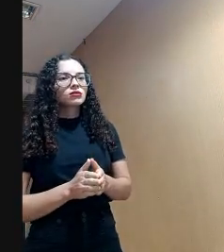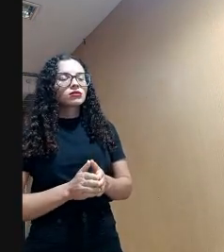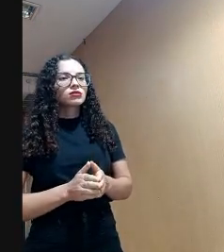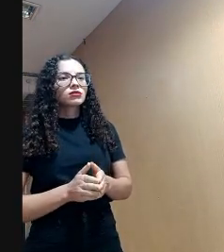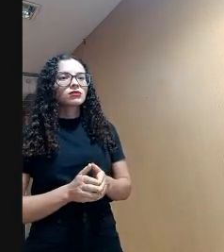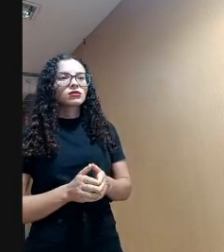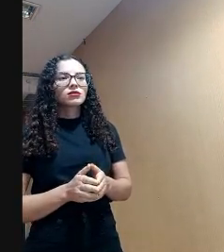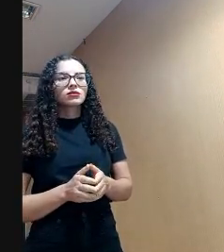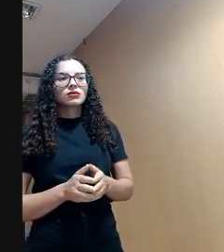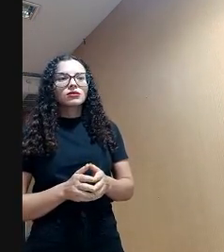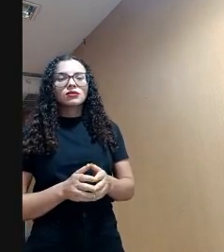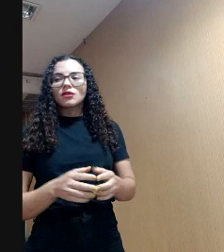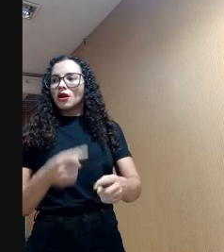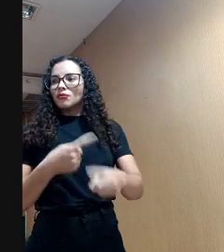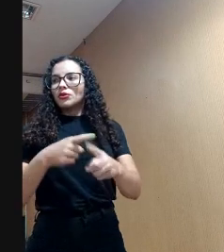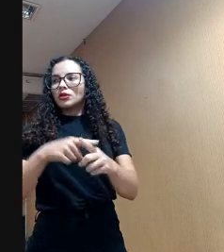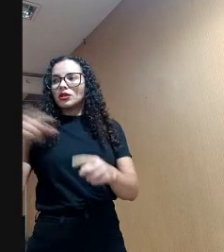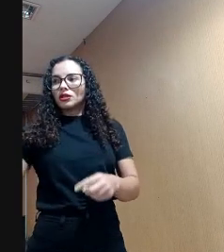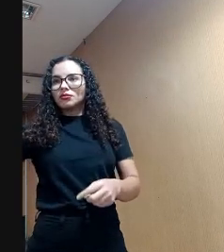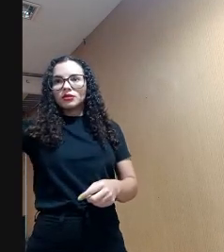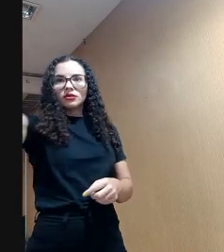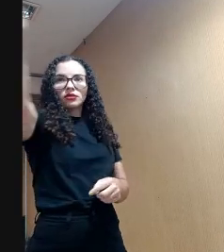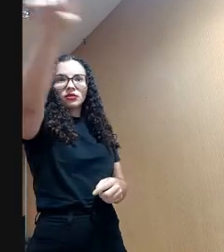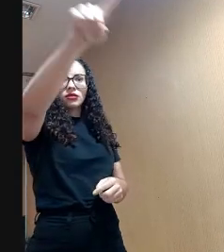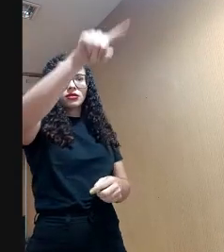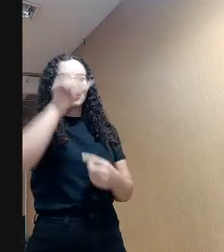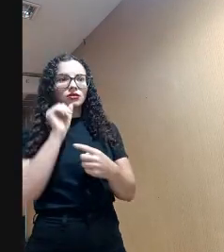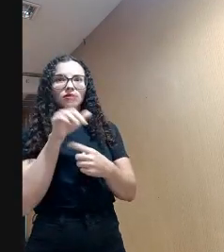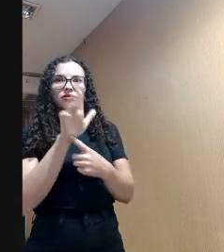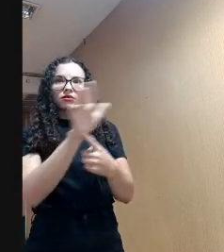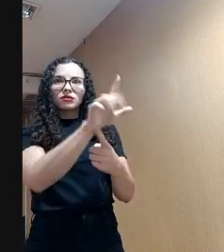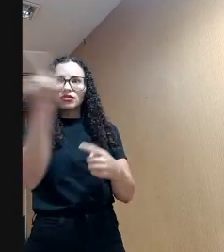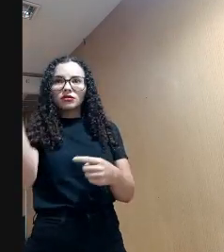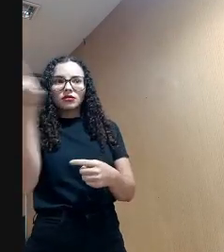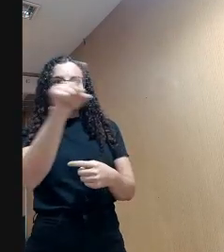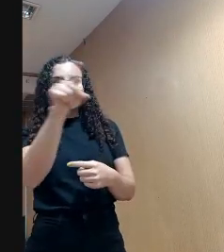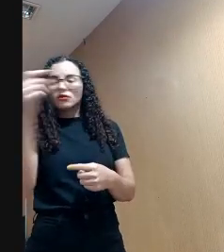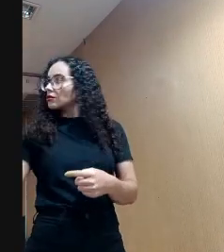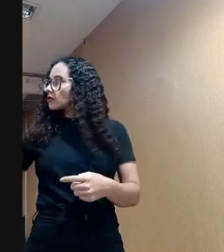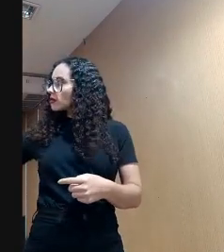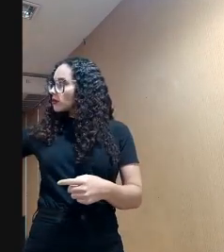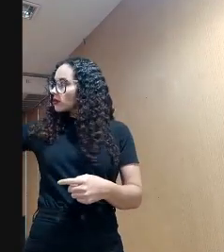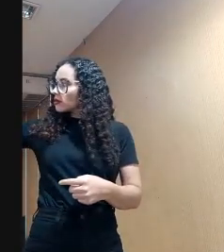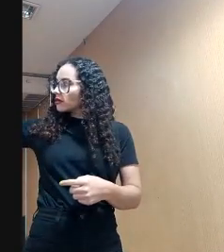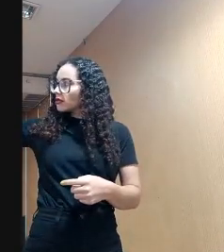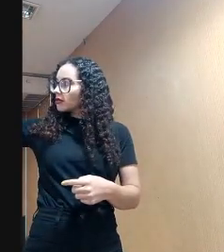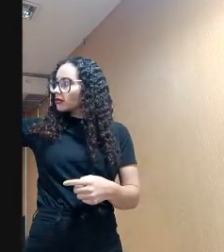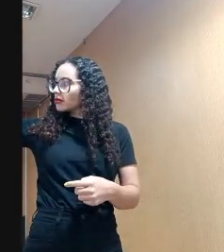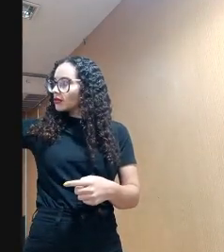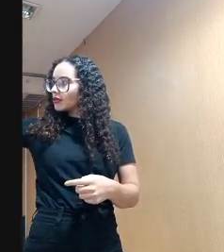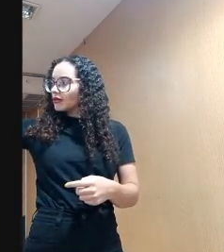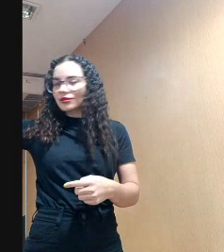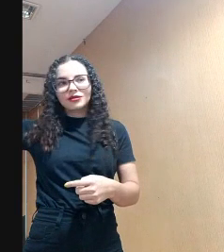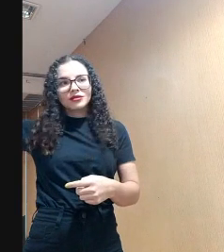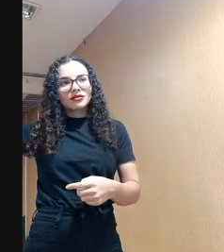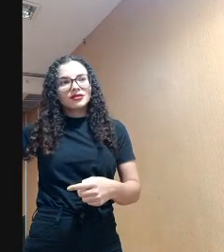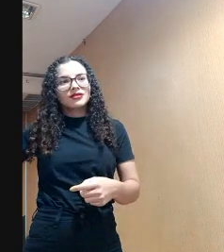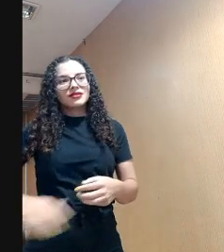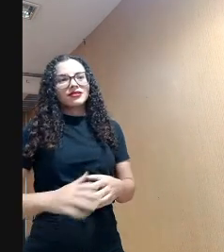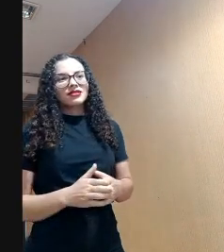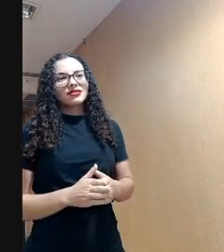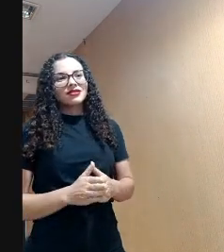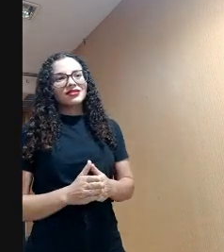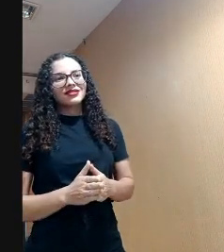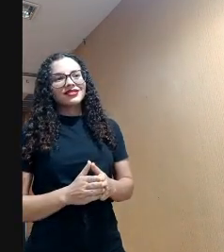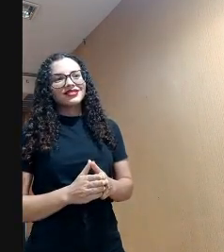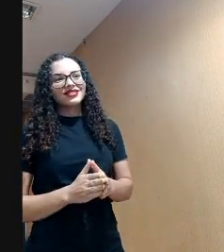2023. Local auditório do IFPE Campus Pesqueira. Mestre de cerimônia, professor Emerson Rodrigues de Souza, e